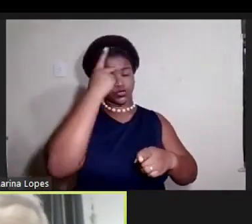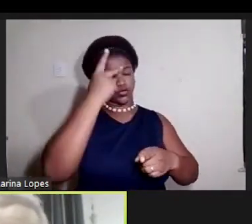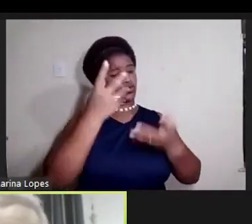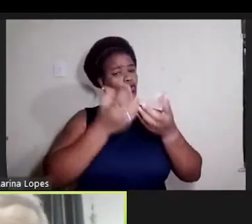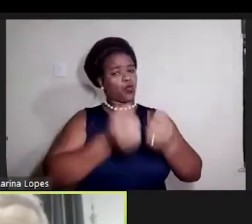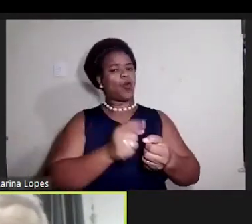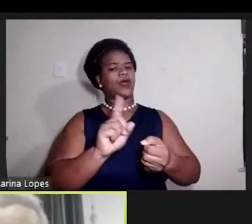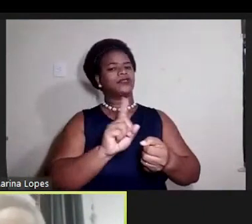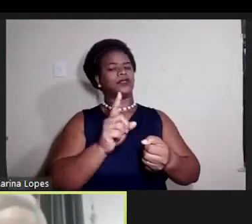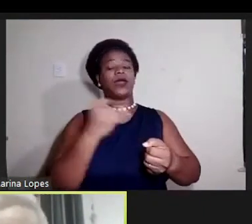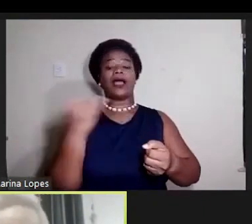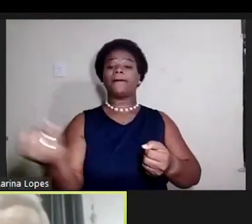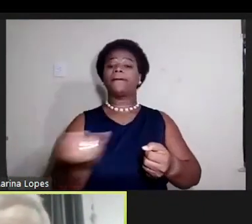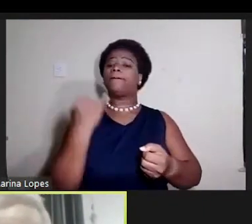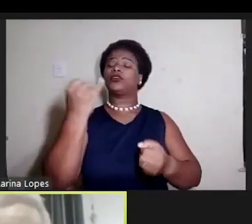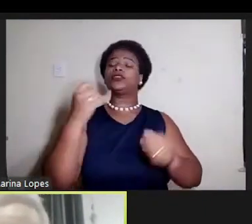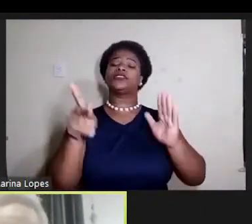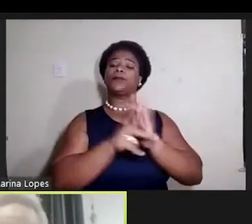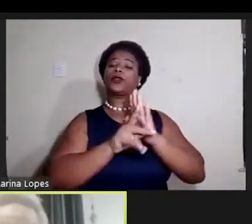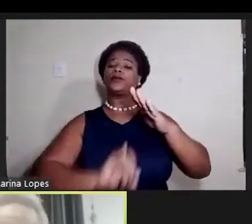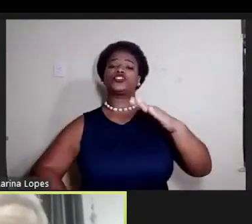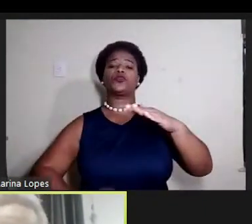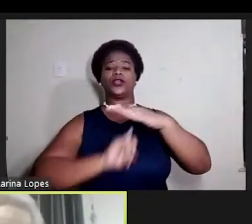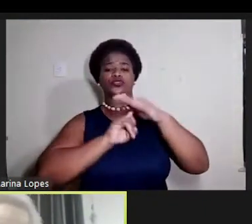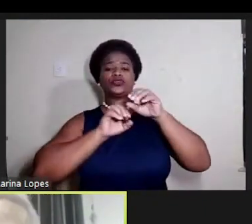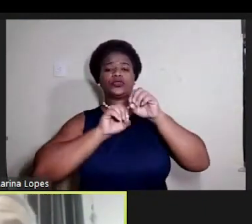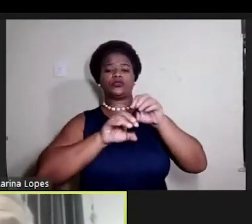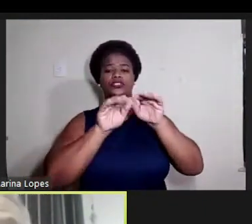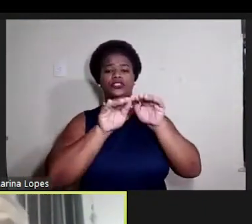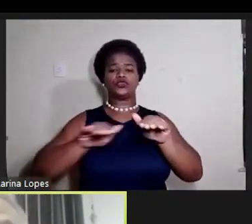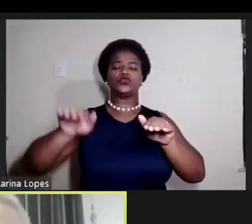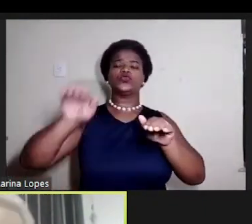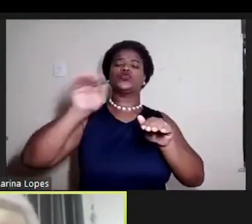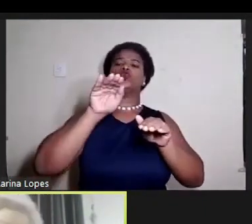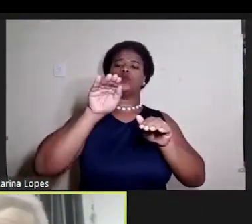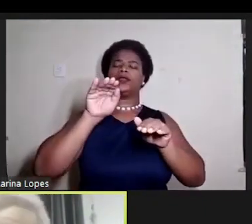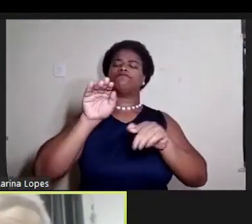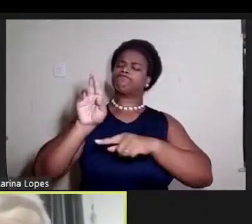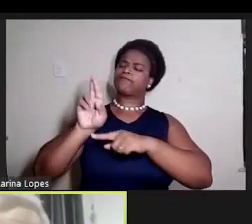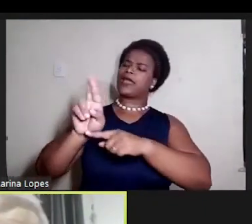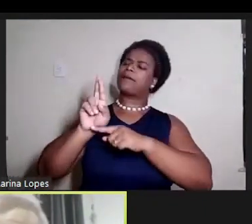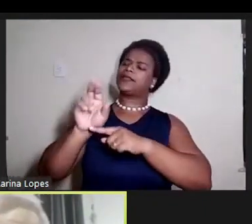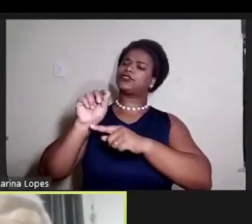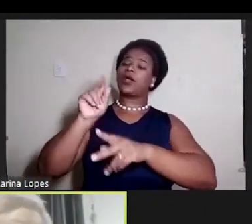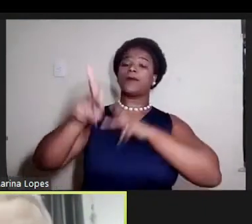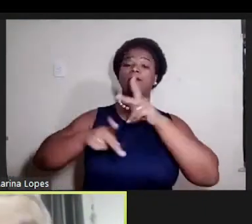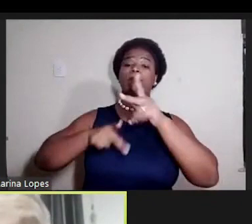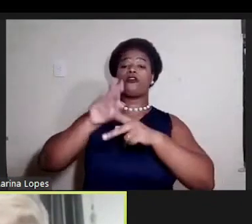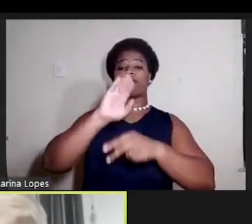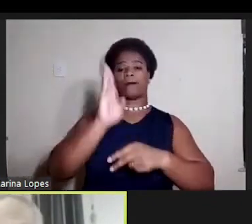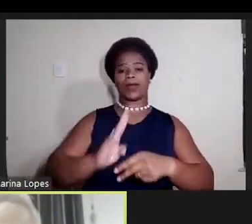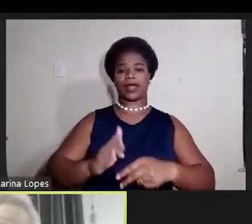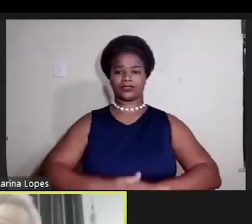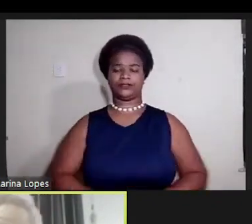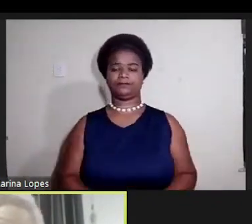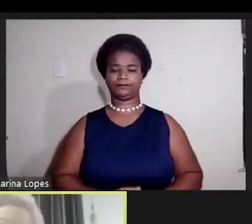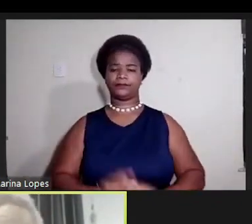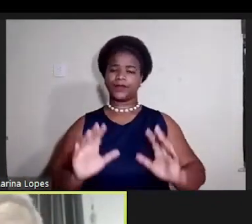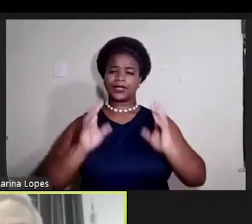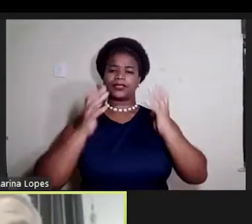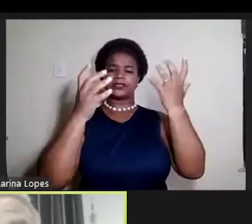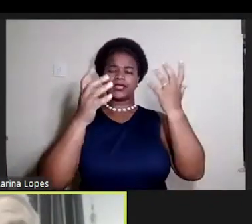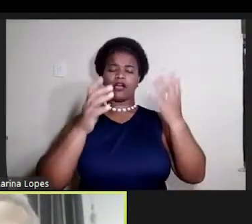a importância que uma instituição de ensino superior representa para o povo brasileiro. Salve Wanda